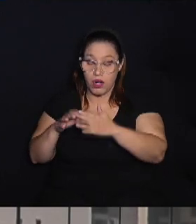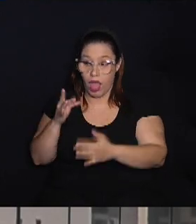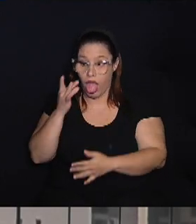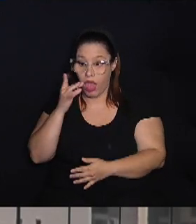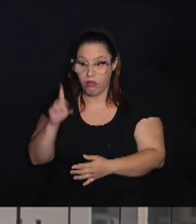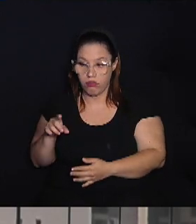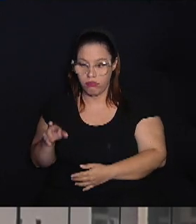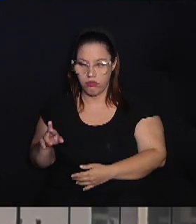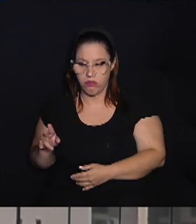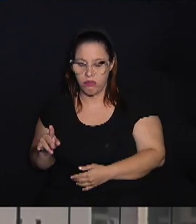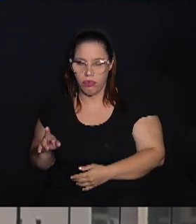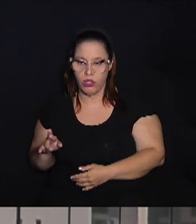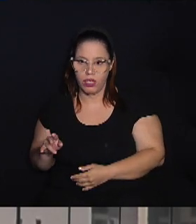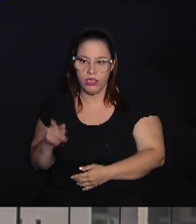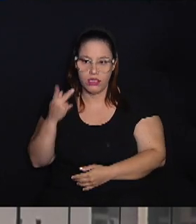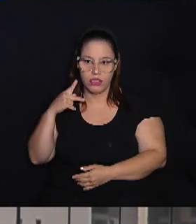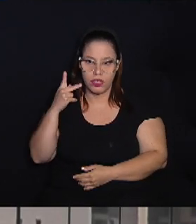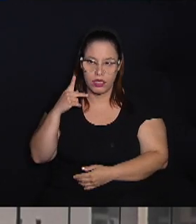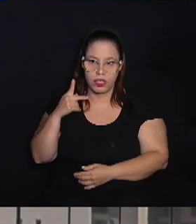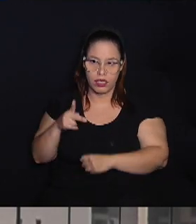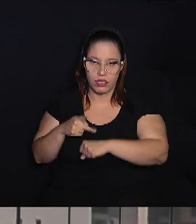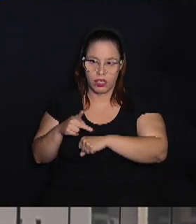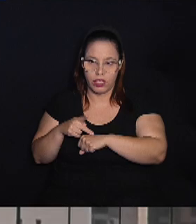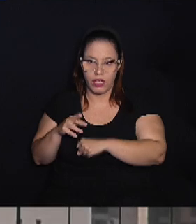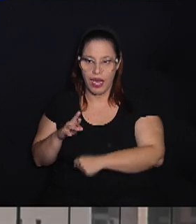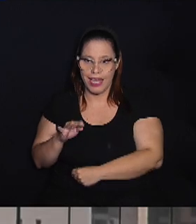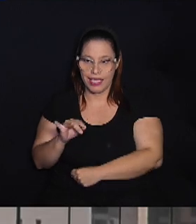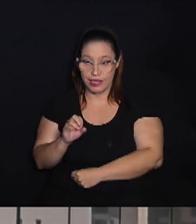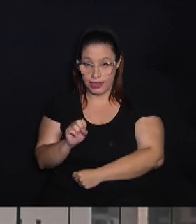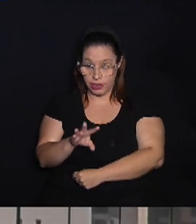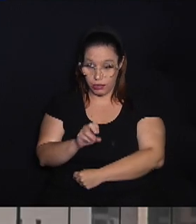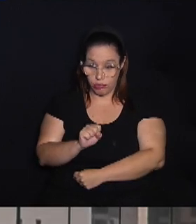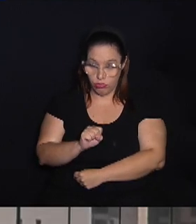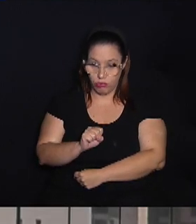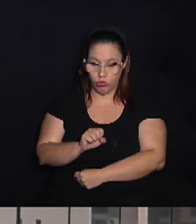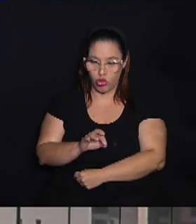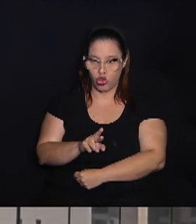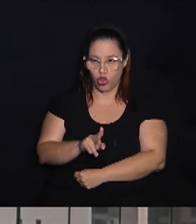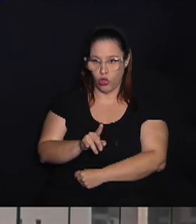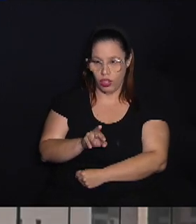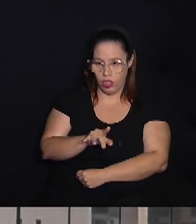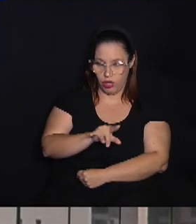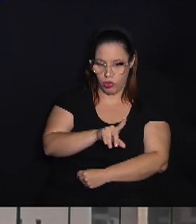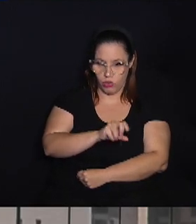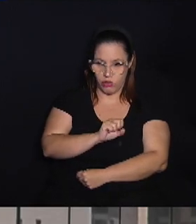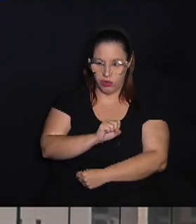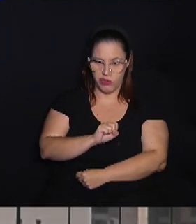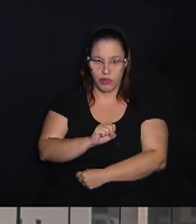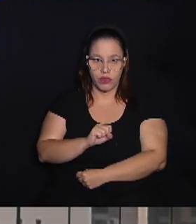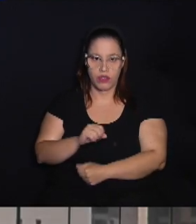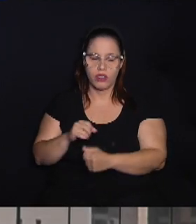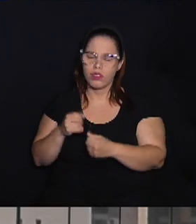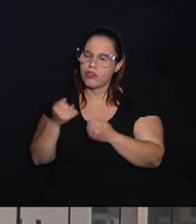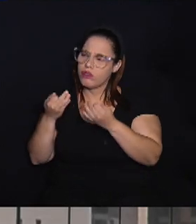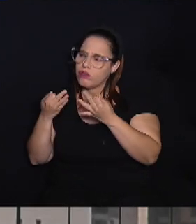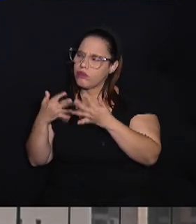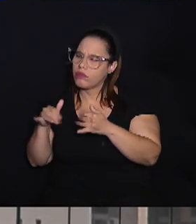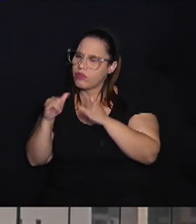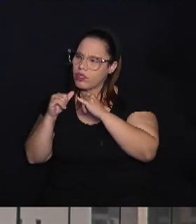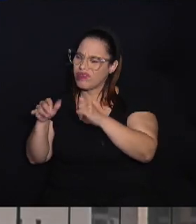Política Nacional de Resíduos Sólidos, as cooperativas ainda têm muitas dificuldades, né? Queria que você falasse um pouquinho para a gente